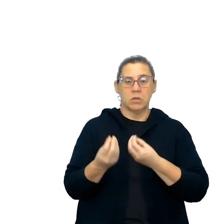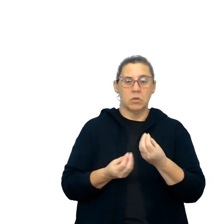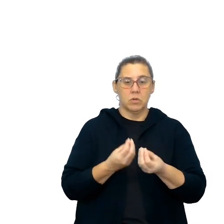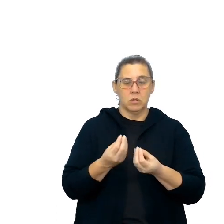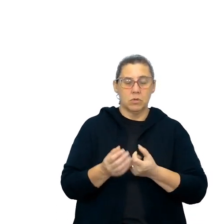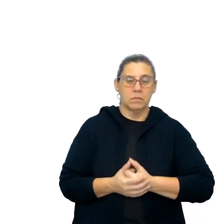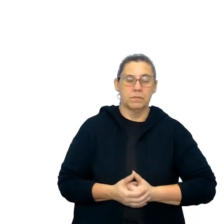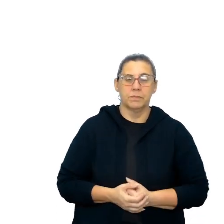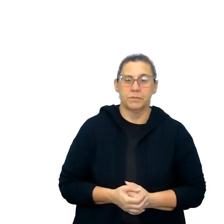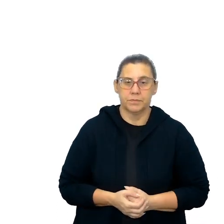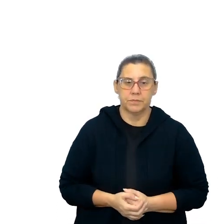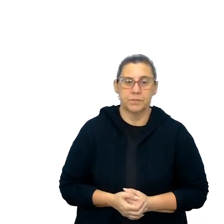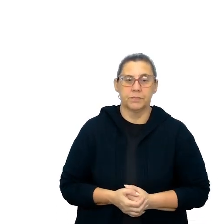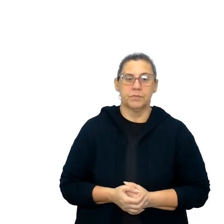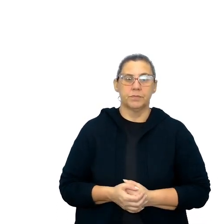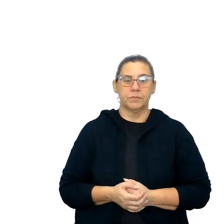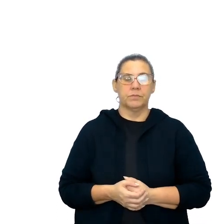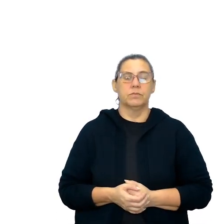Valdir, contigo.